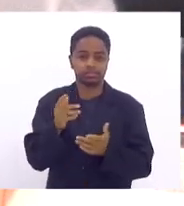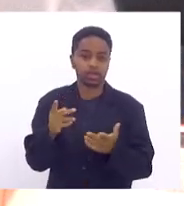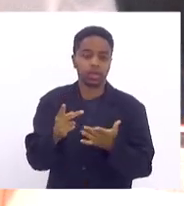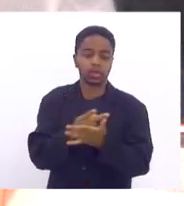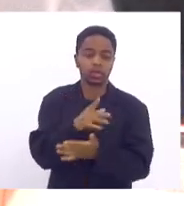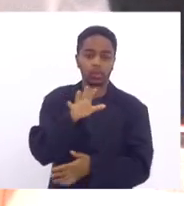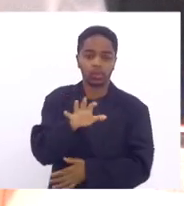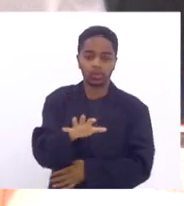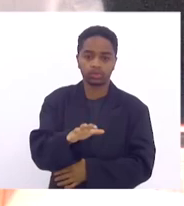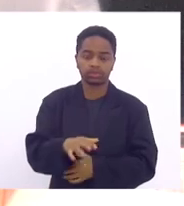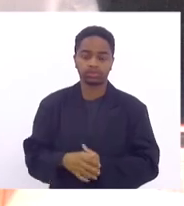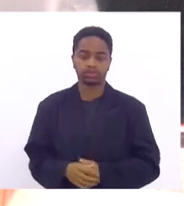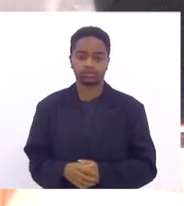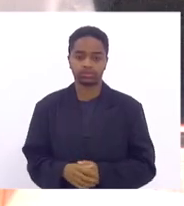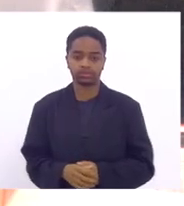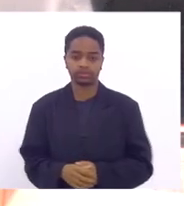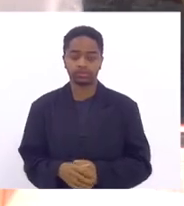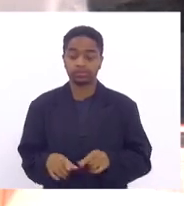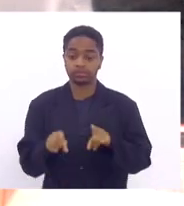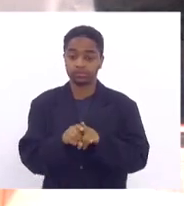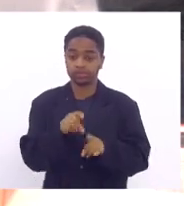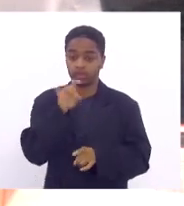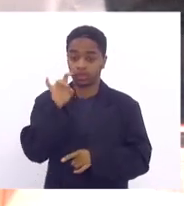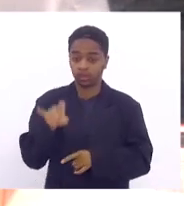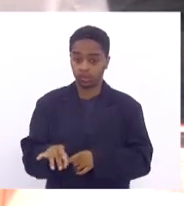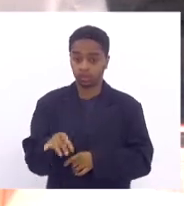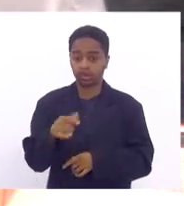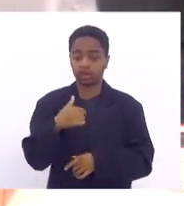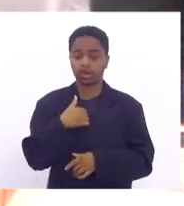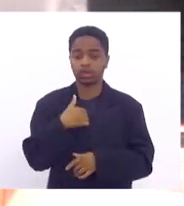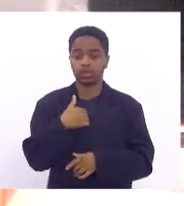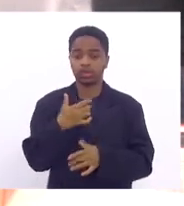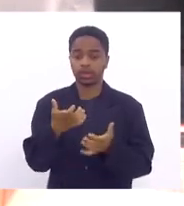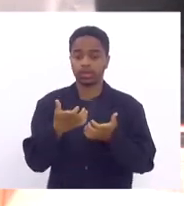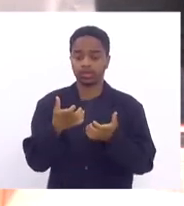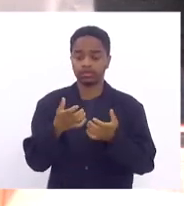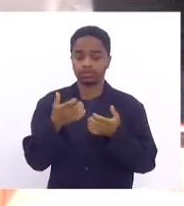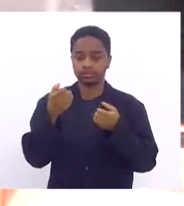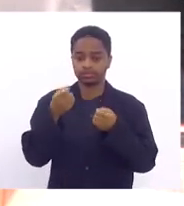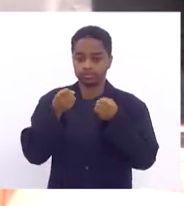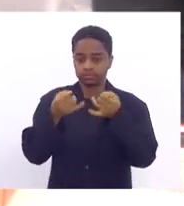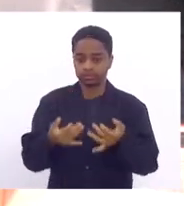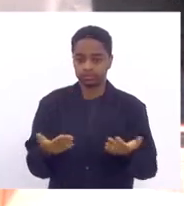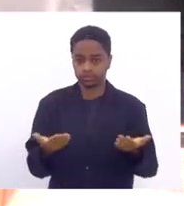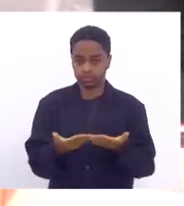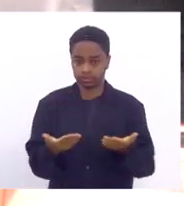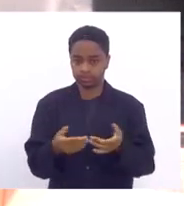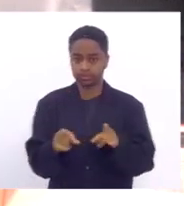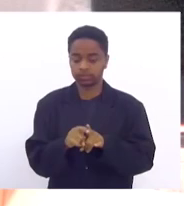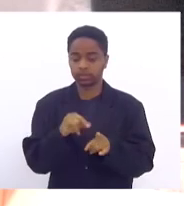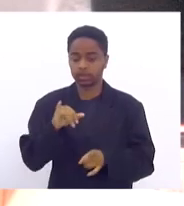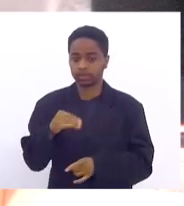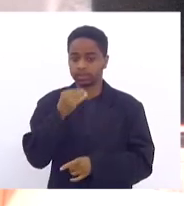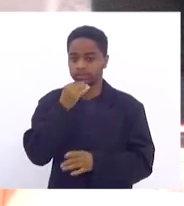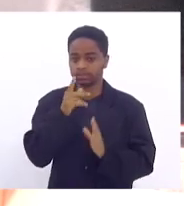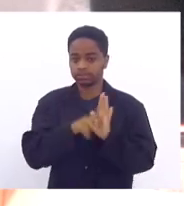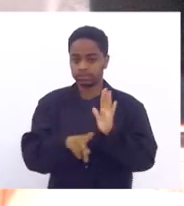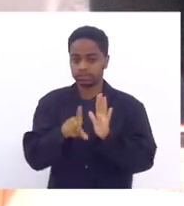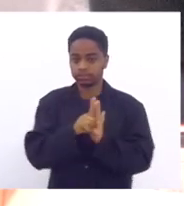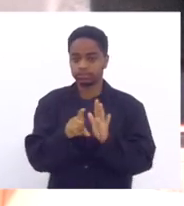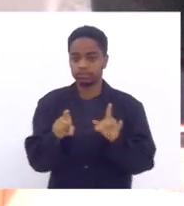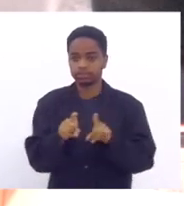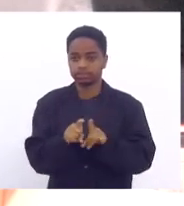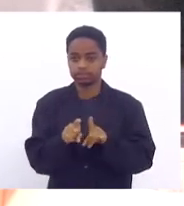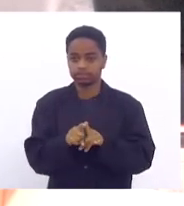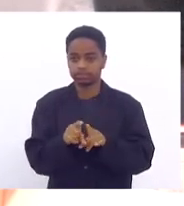nessa medida drástica e a último e o último ponto que eu acredito e isso agora pegando o gancho também dos projetos de lei também é uma propó de Enda da